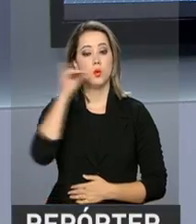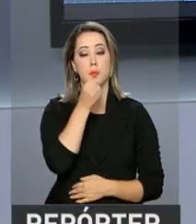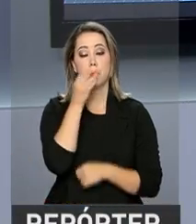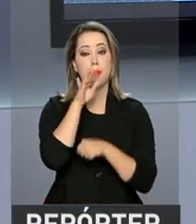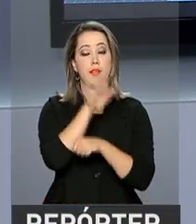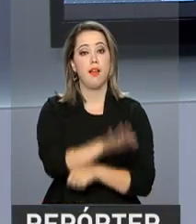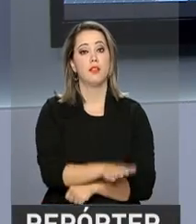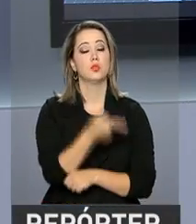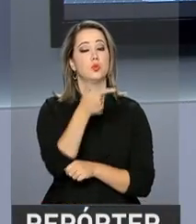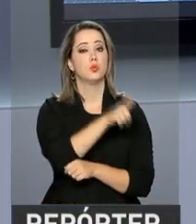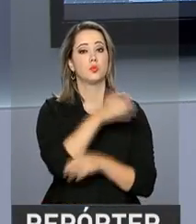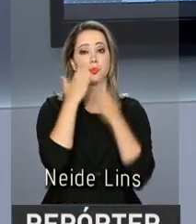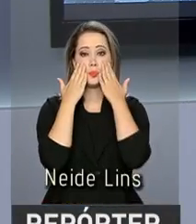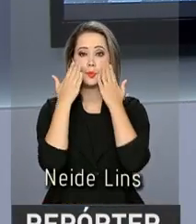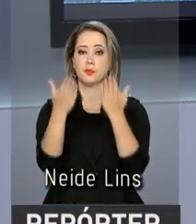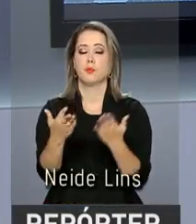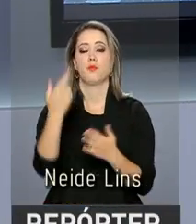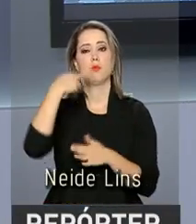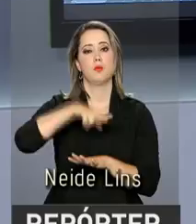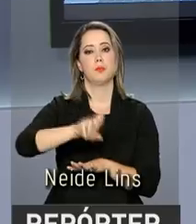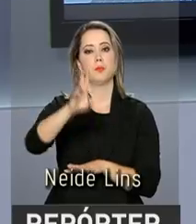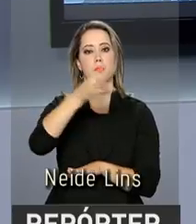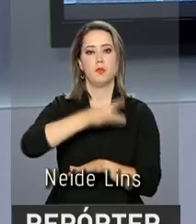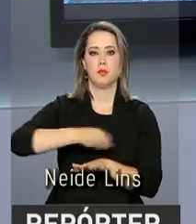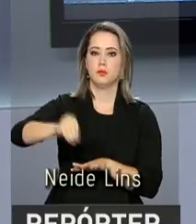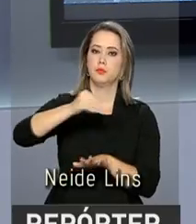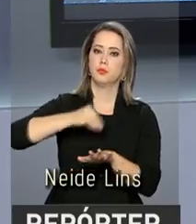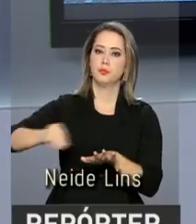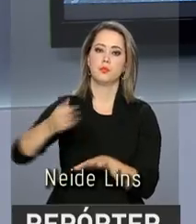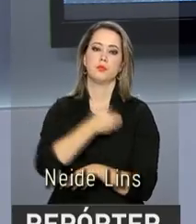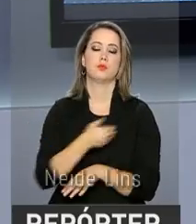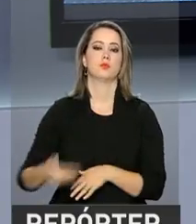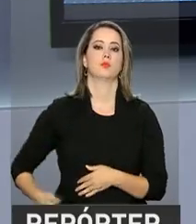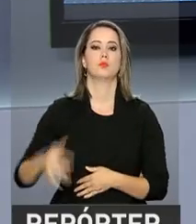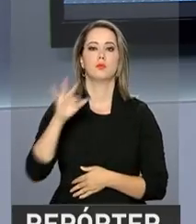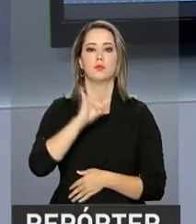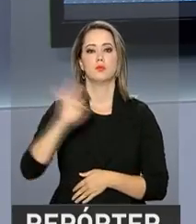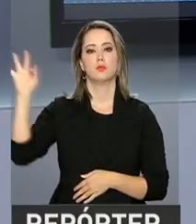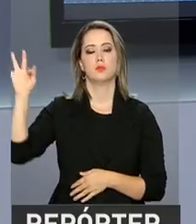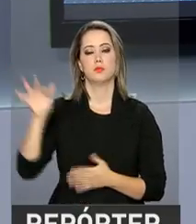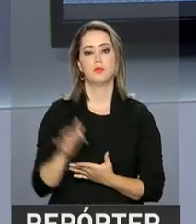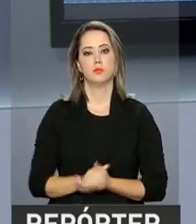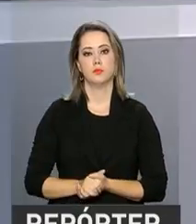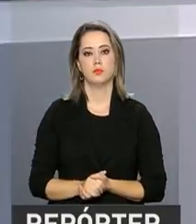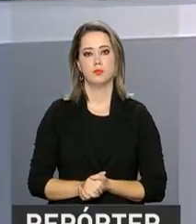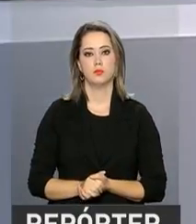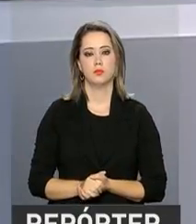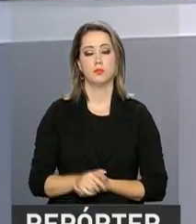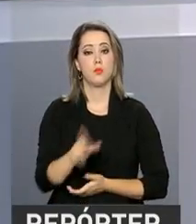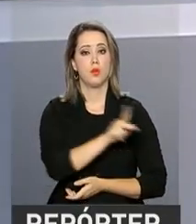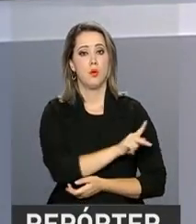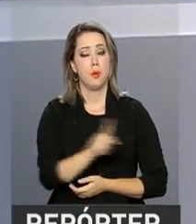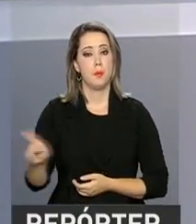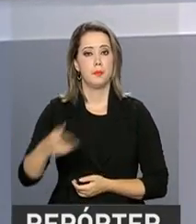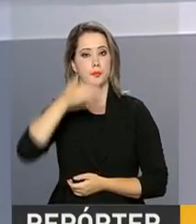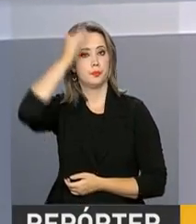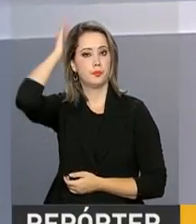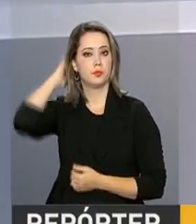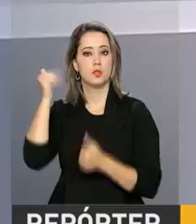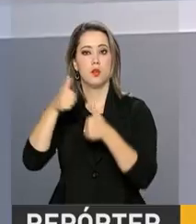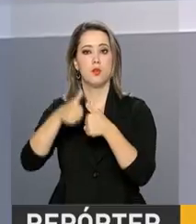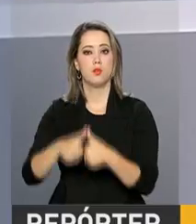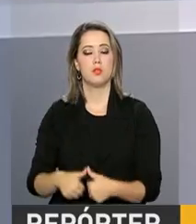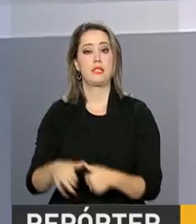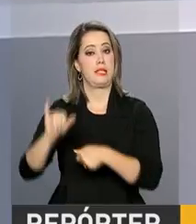boa tarde começa agora mais uma edição do repórter nbr e as notícias do governo federal o presidente michel temer está